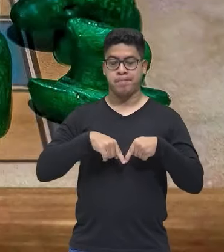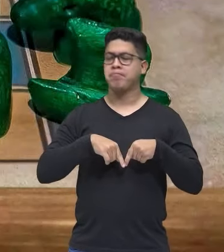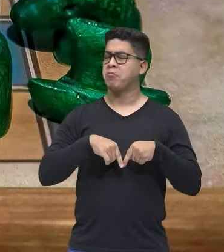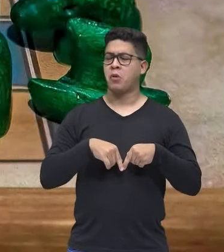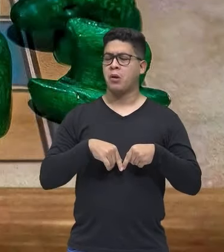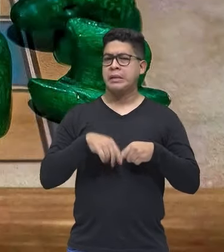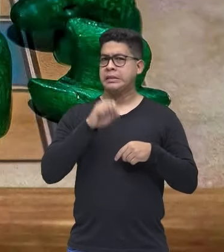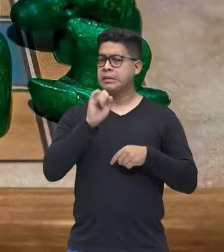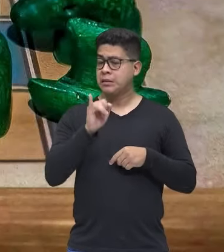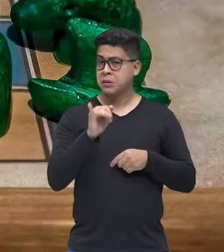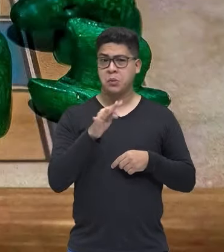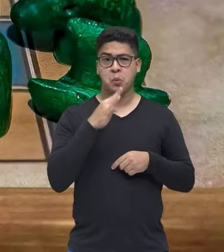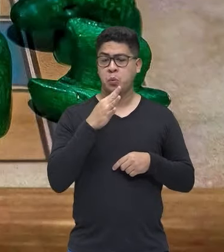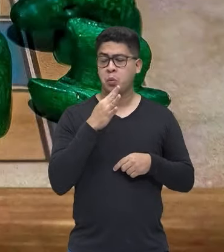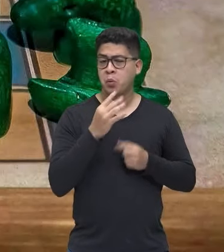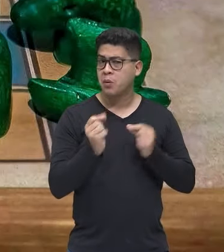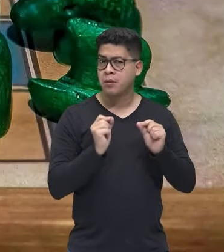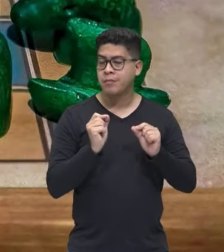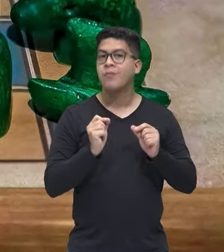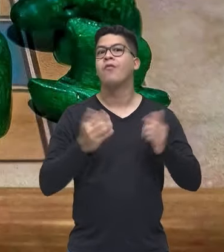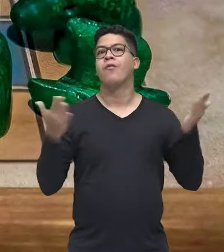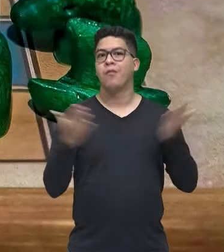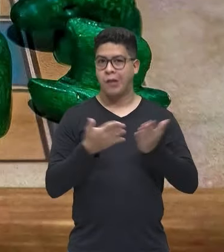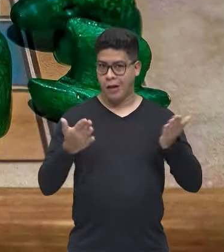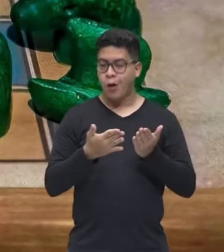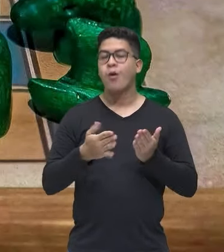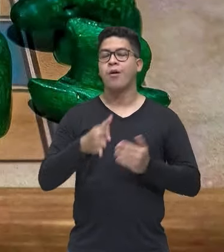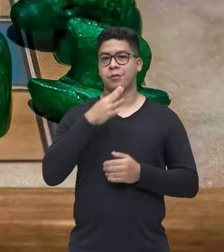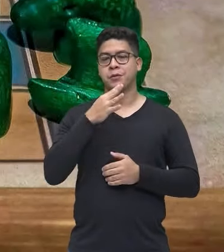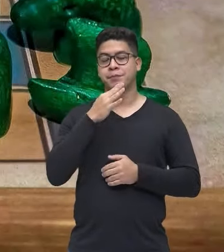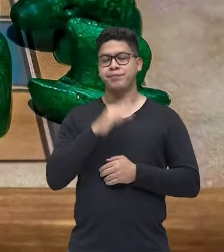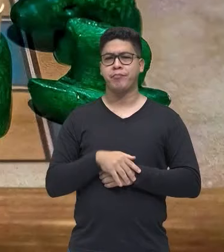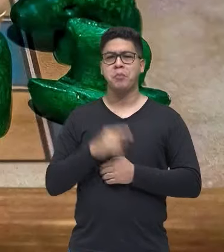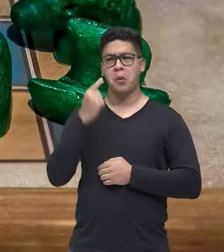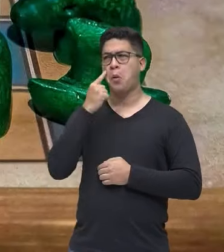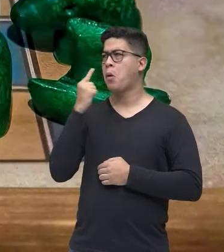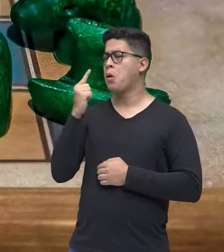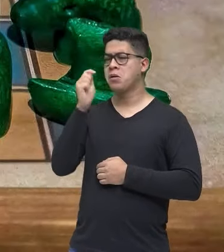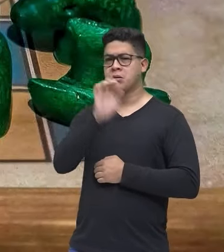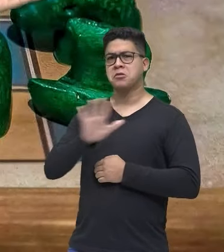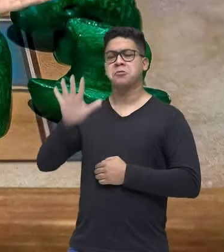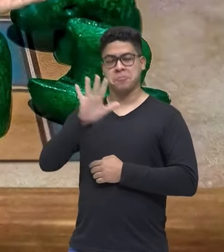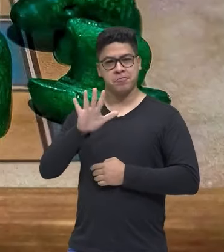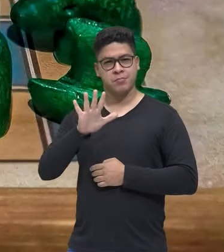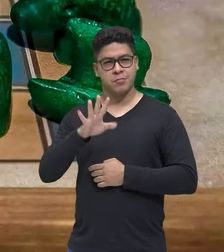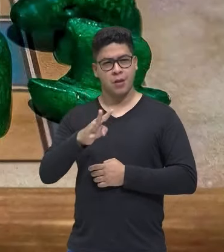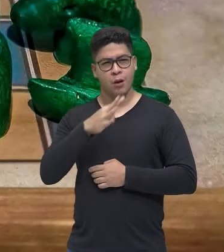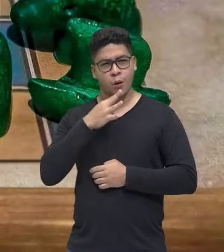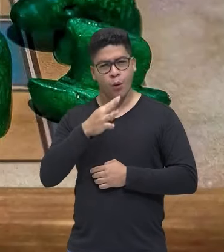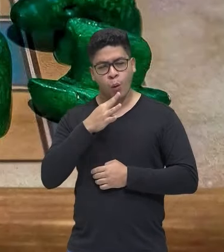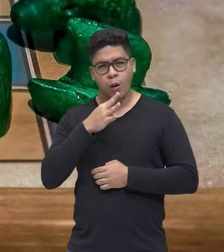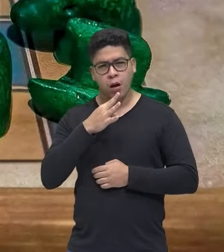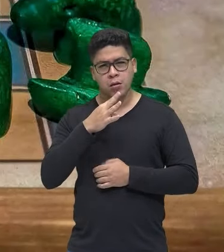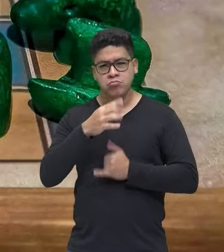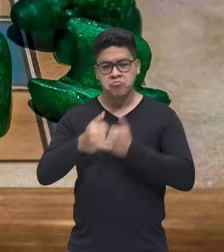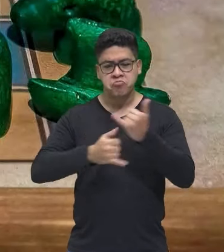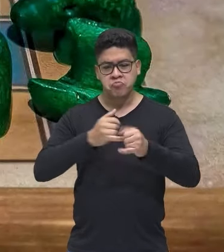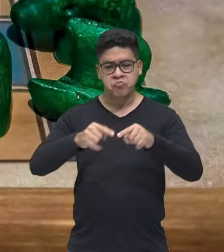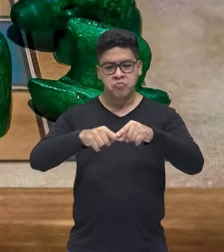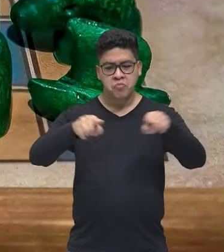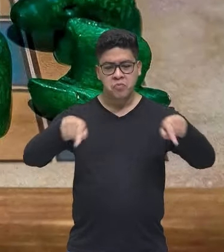problema, vão conhecer hoje, tá bom? Então, observem aqui no cenário. Vocês sabem que jogo é esse? Bom,